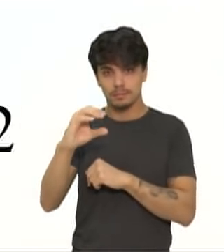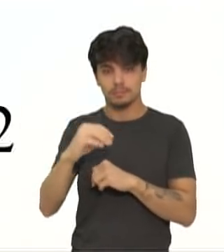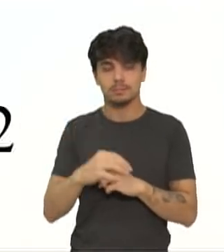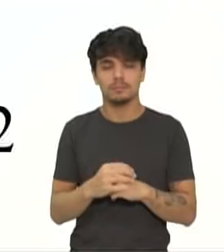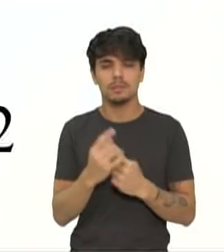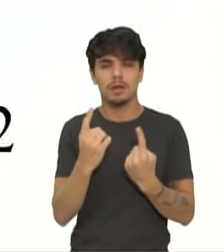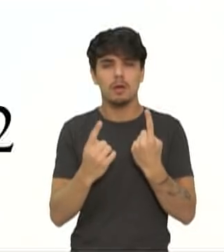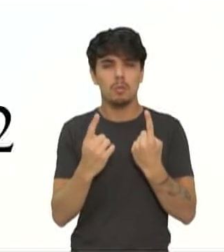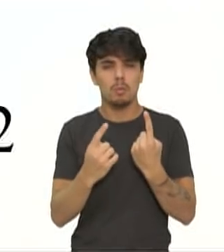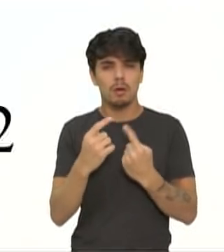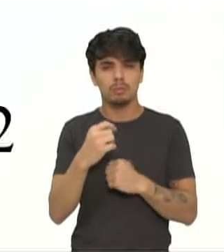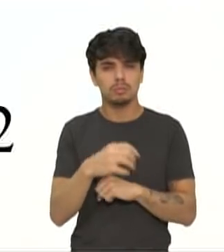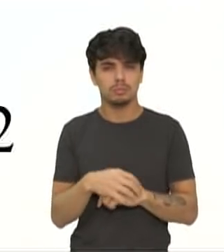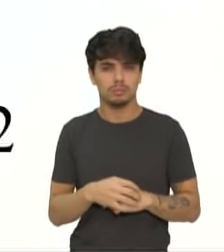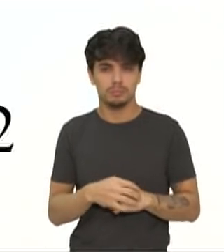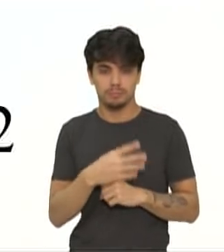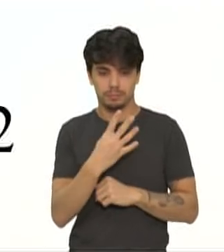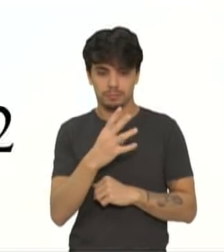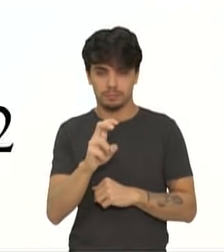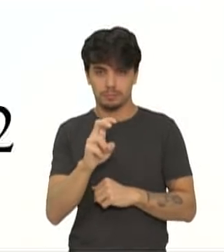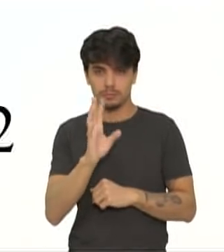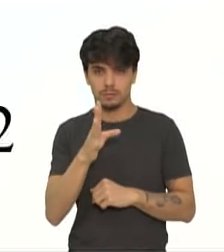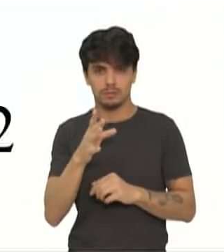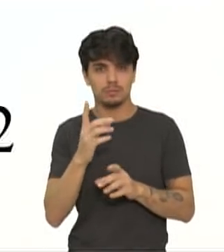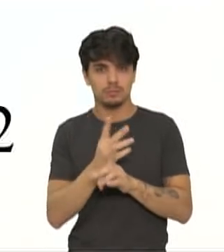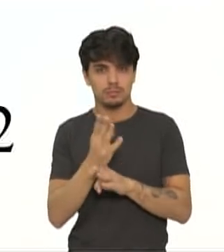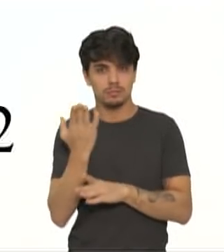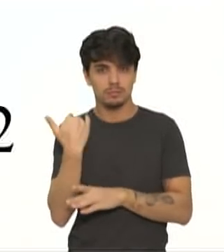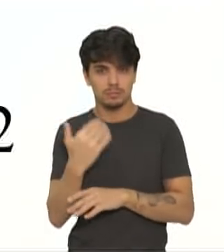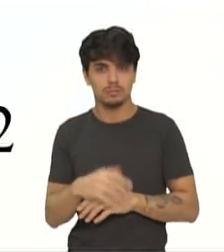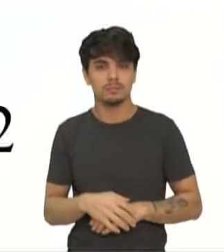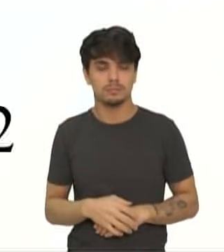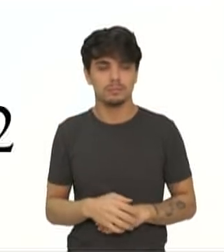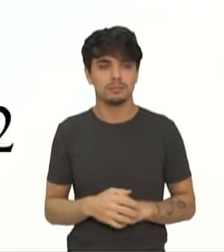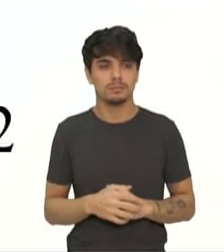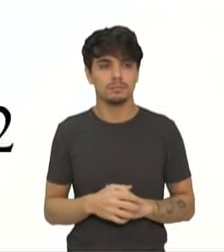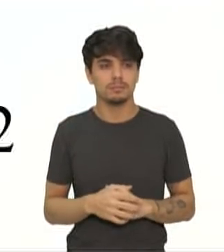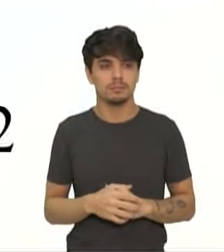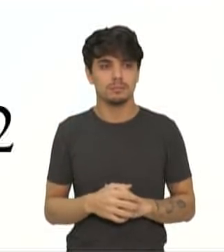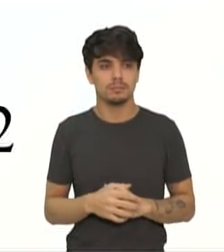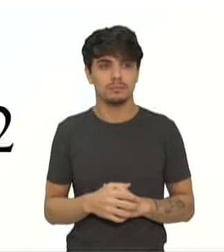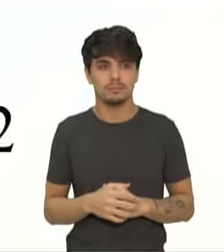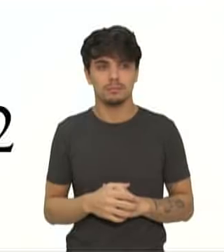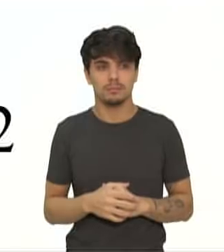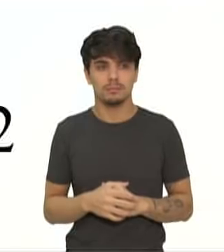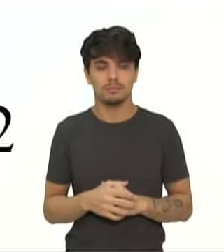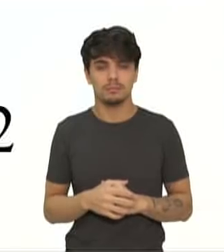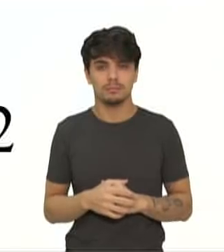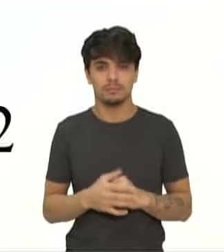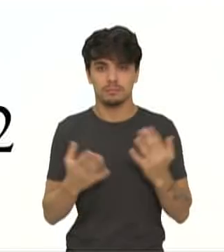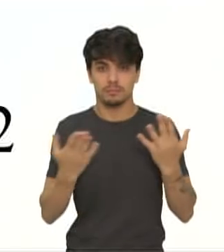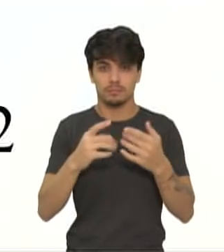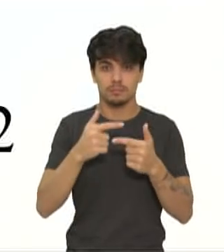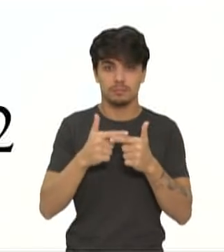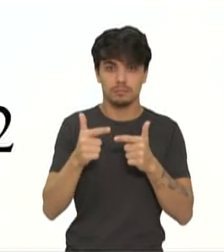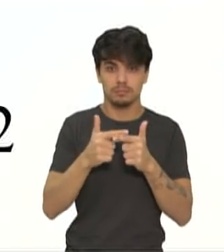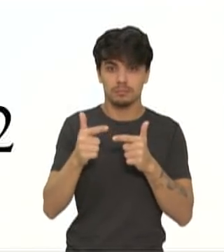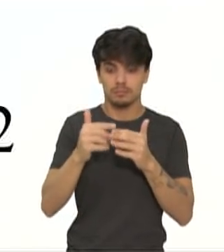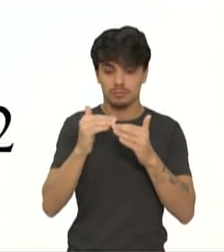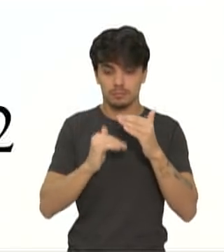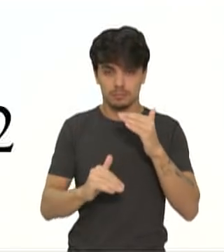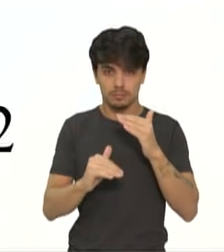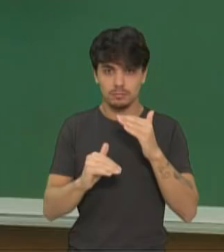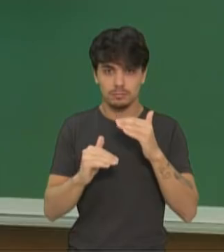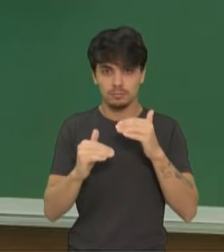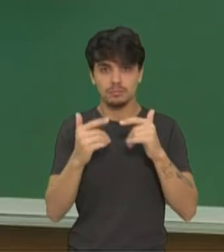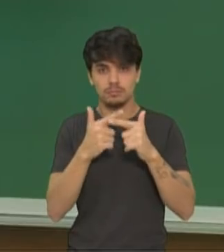comum? 45, né? Nós já tínhamos visto entre 5 e 9, dá 45. E agora vamos dividir pelo de baixo, multiplicar